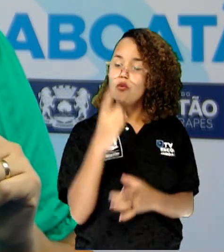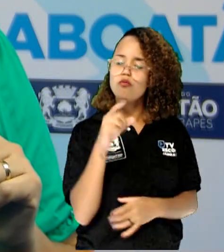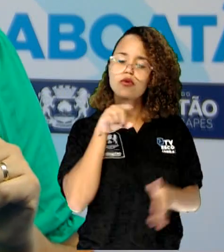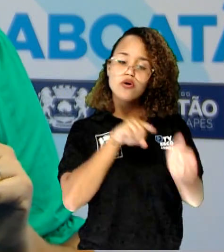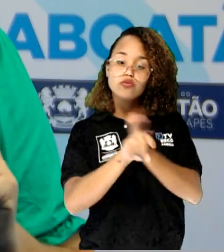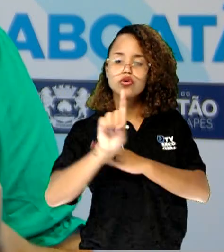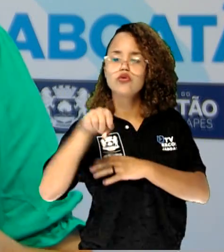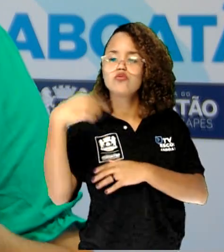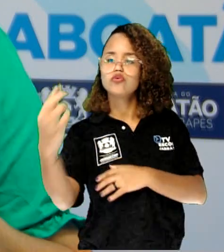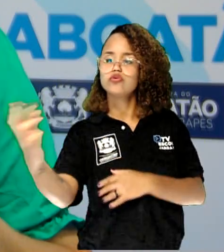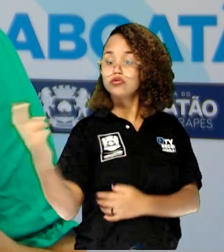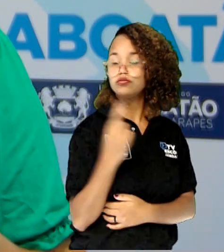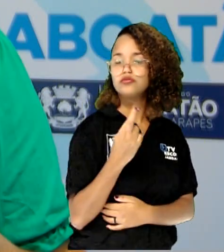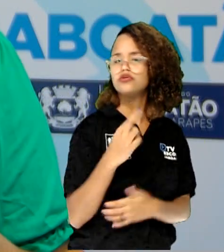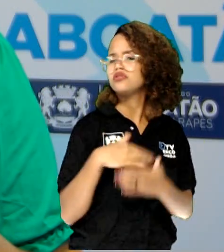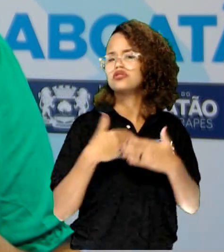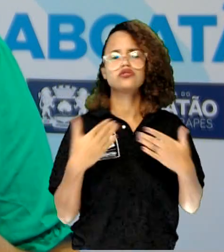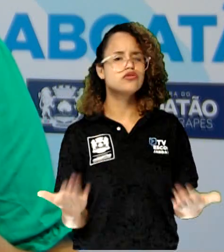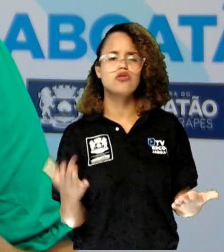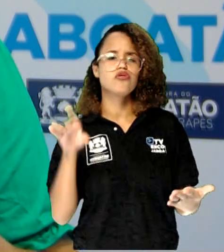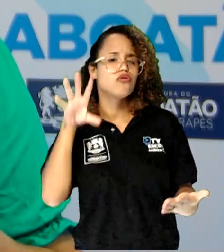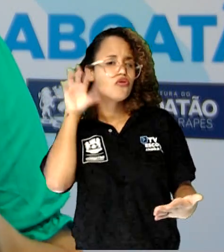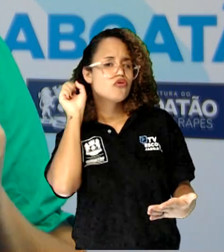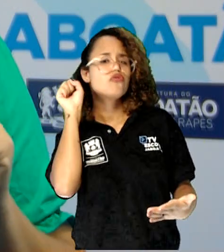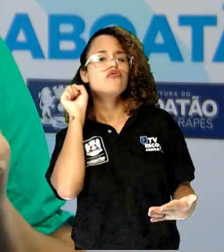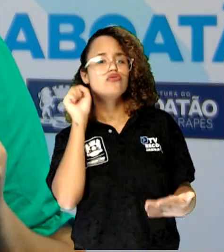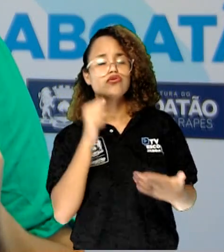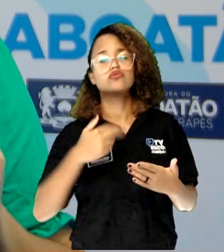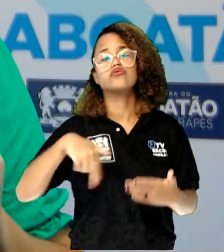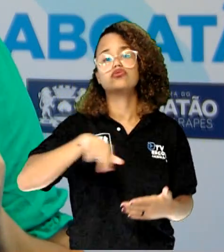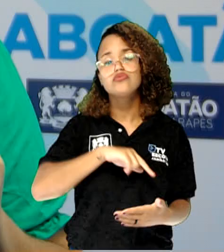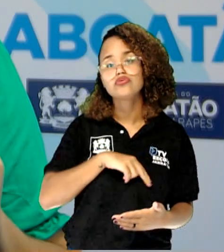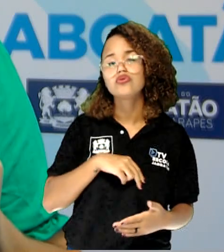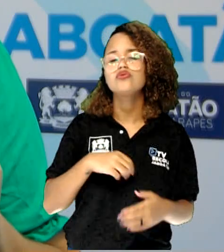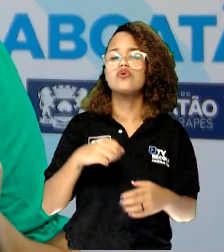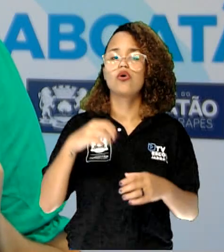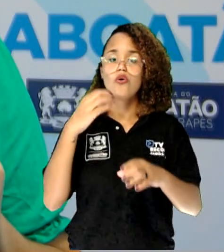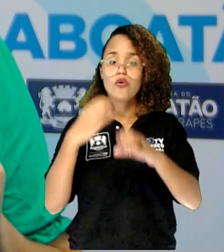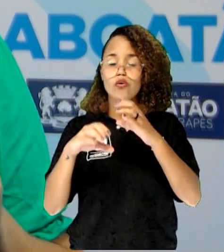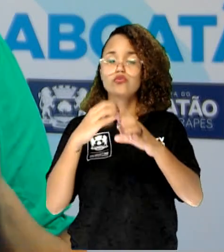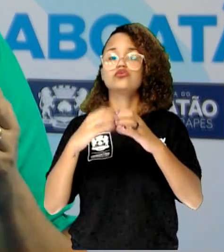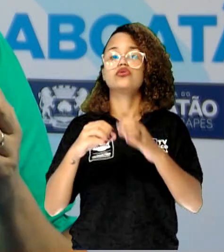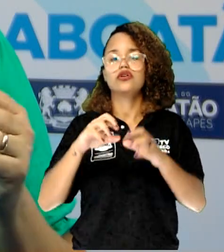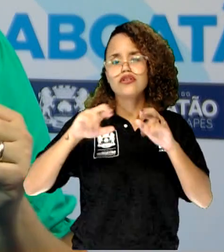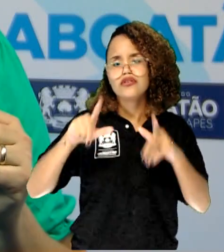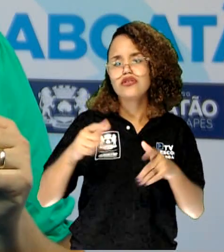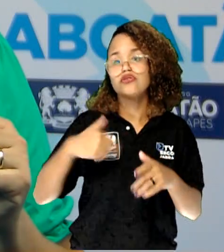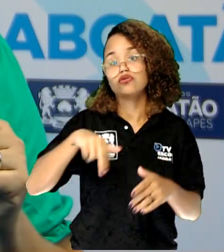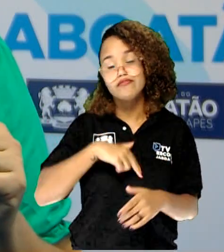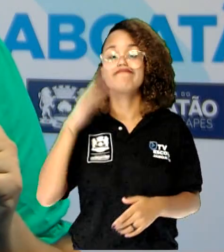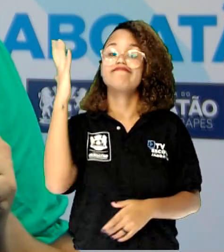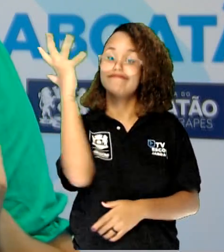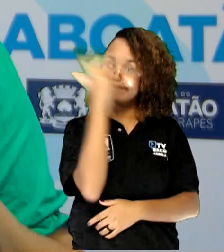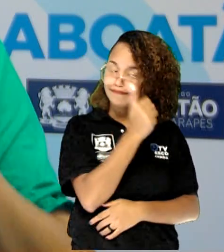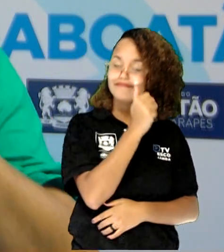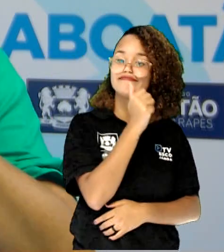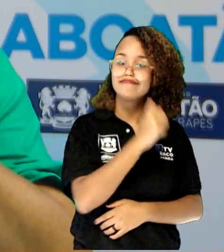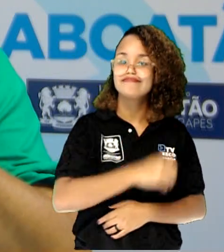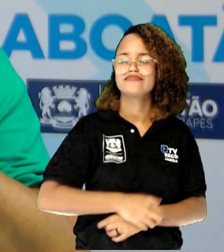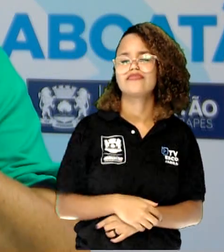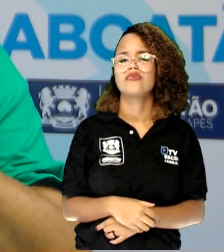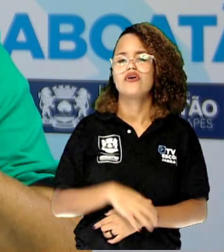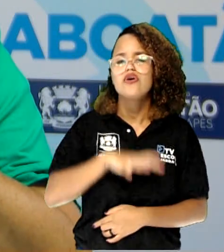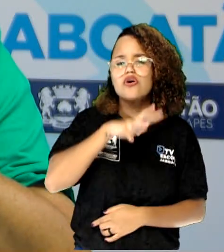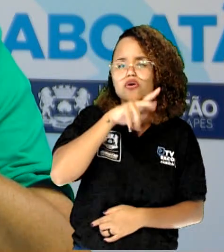outro responde. E assim somos ouvidos, nossos sons são diferentes e por isso são bonitos. Os